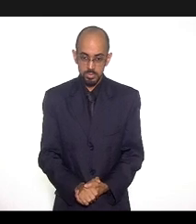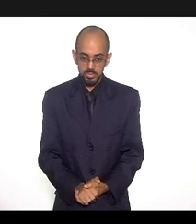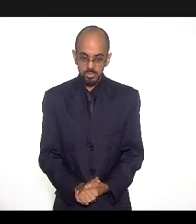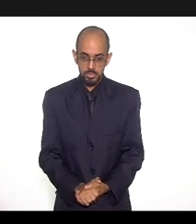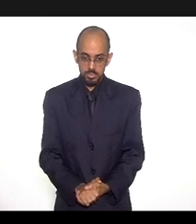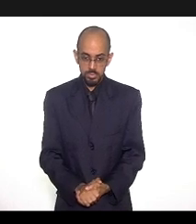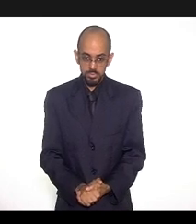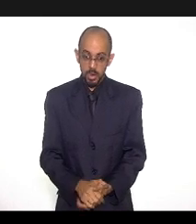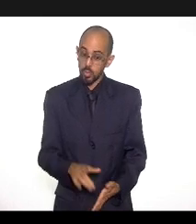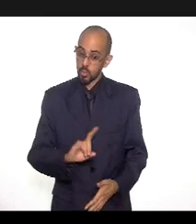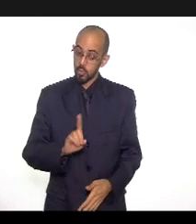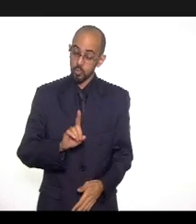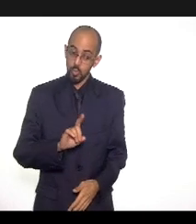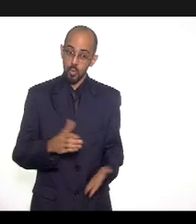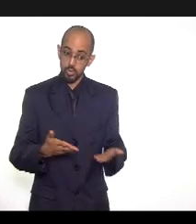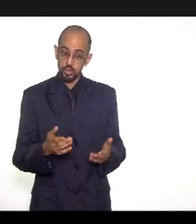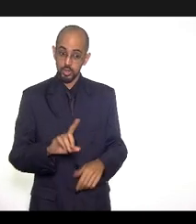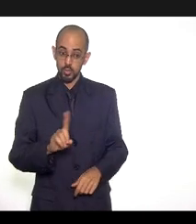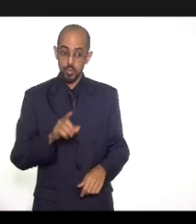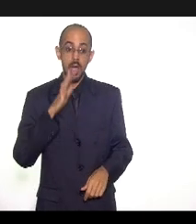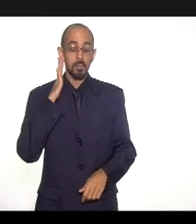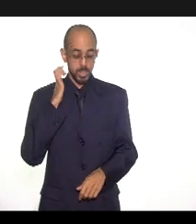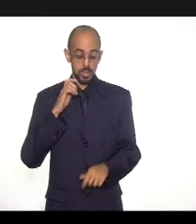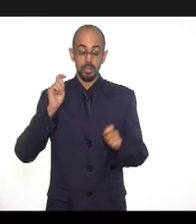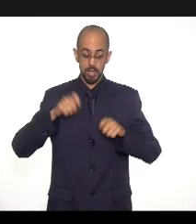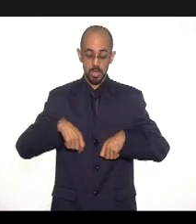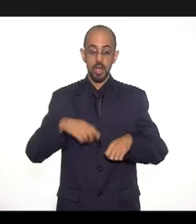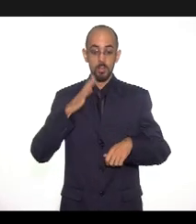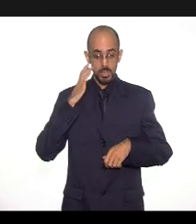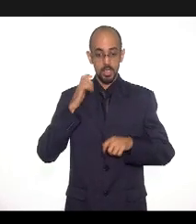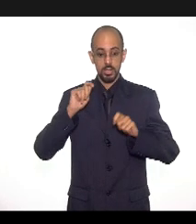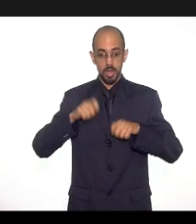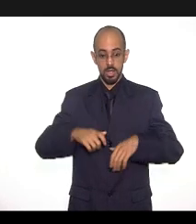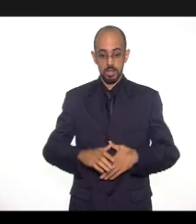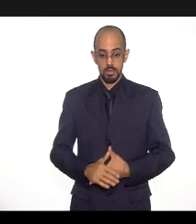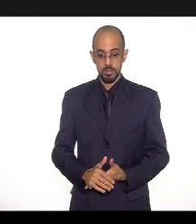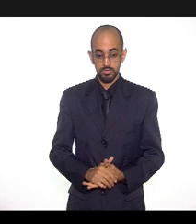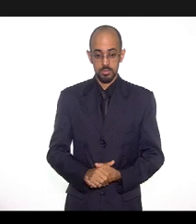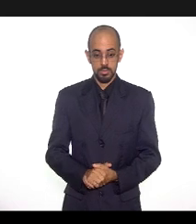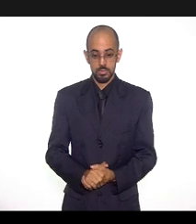Está na pauta de hoje. Amanhã, Luiz. Pauta de amanhã. Da amanhã, desculpa.